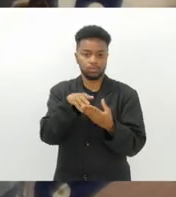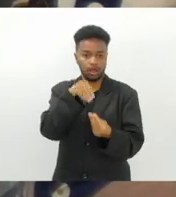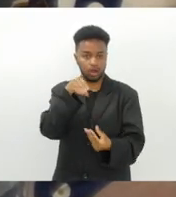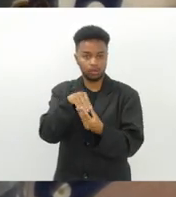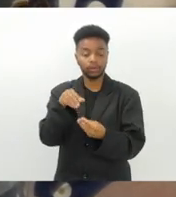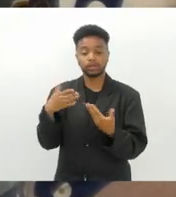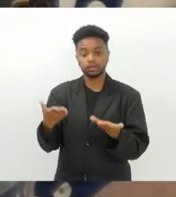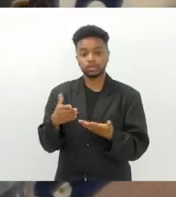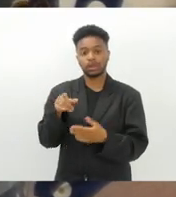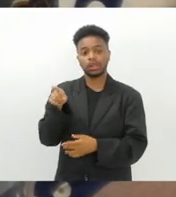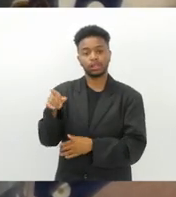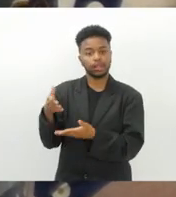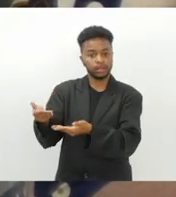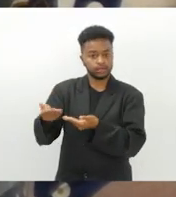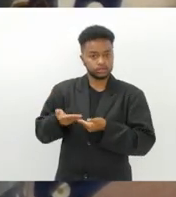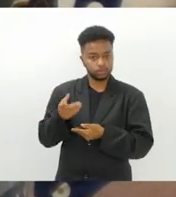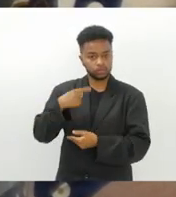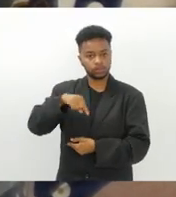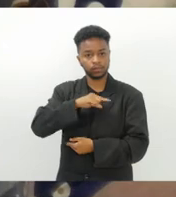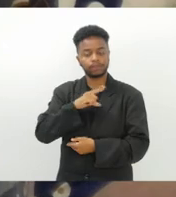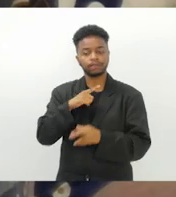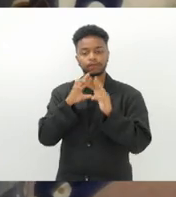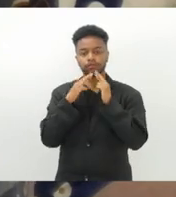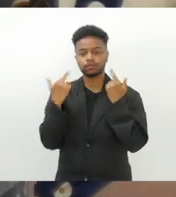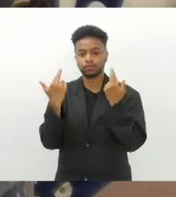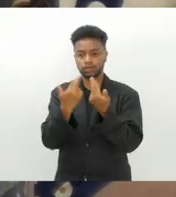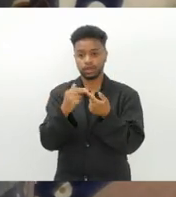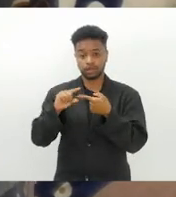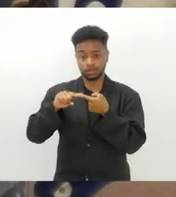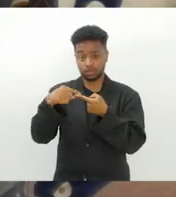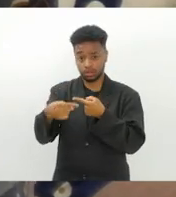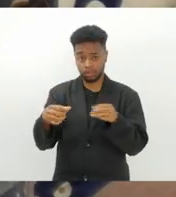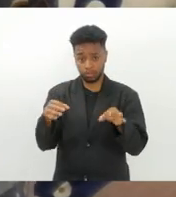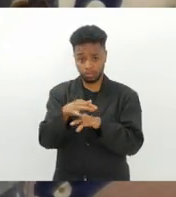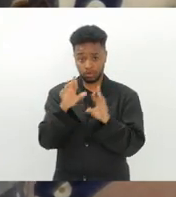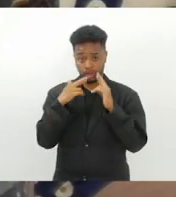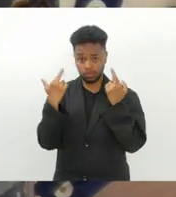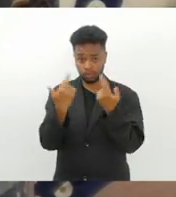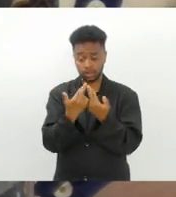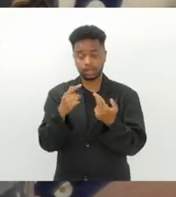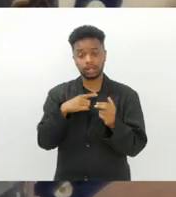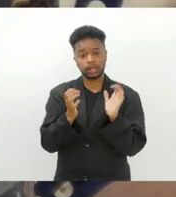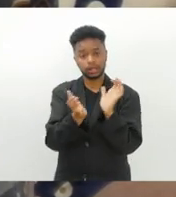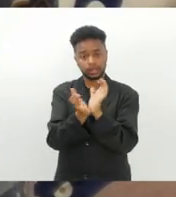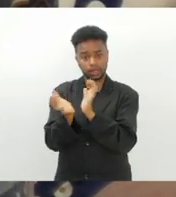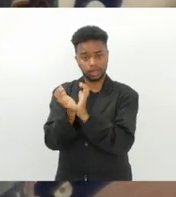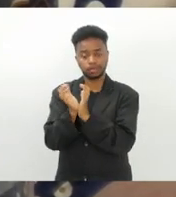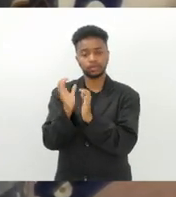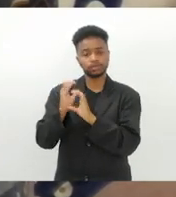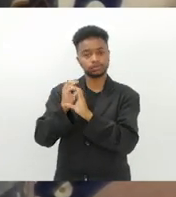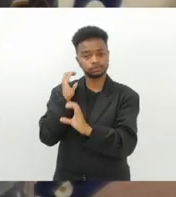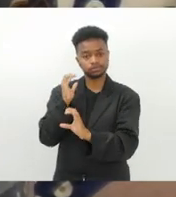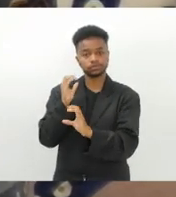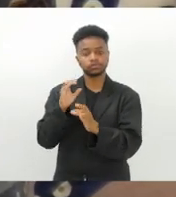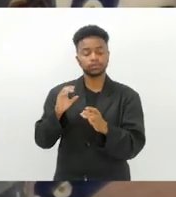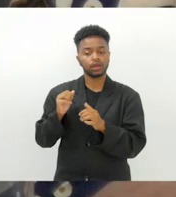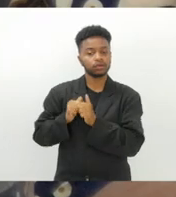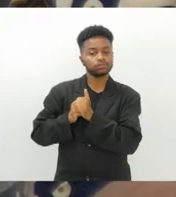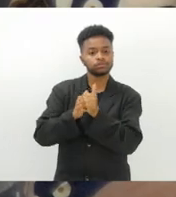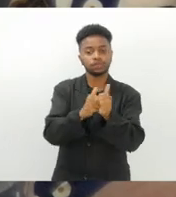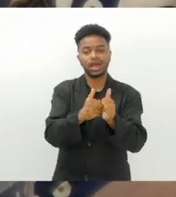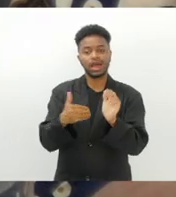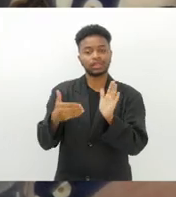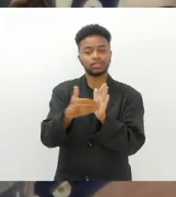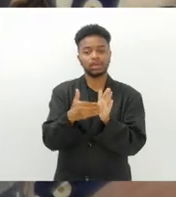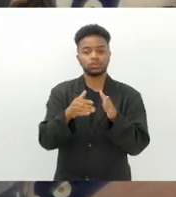recebeu. Nós fomos lá, tivemos a reunião. Posterior a essa reunião, nós tivemos a equipe de engenharia da secretaria que nos acompanhou até o cemitério